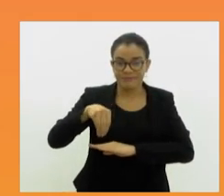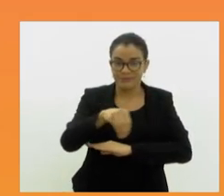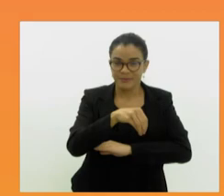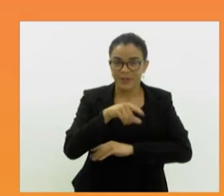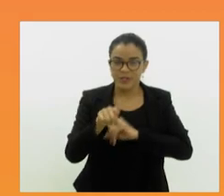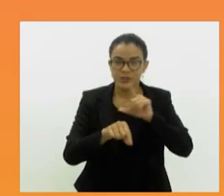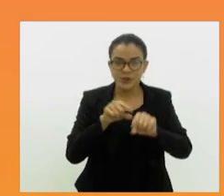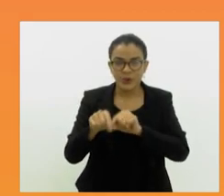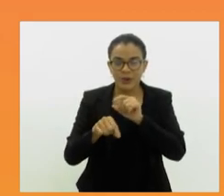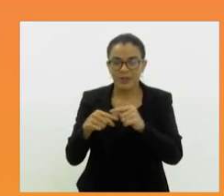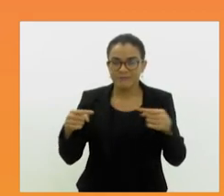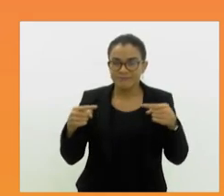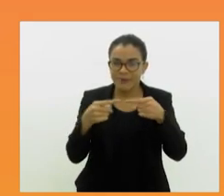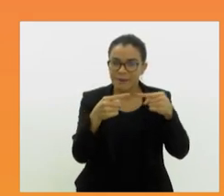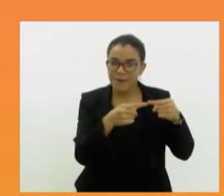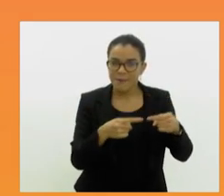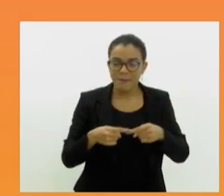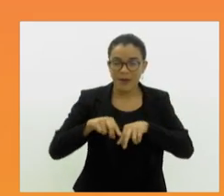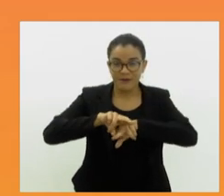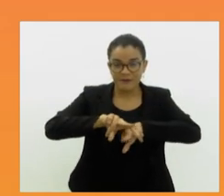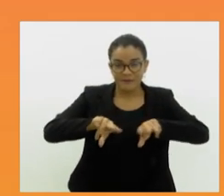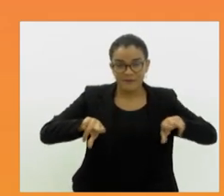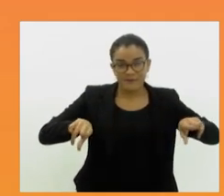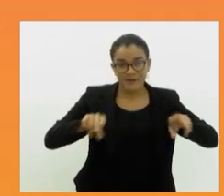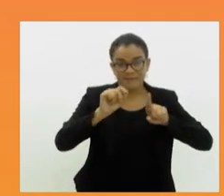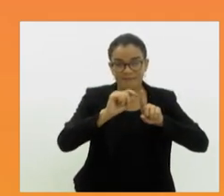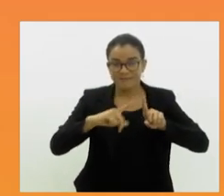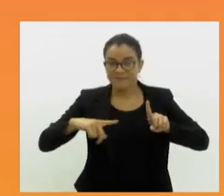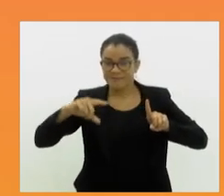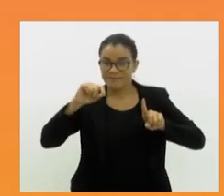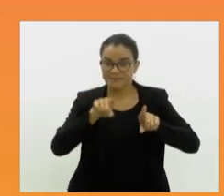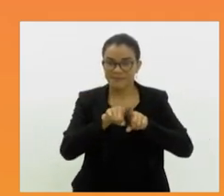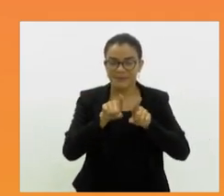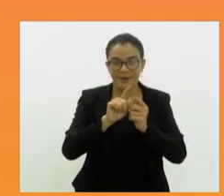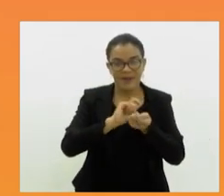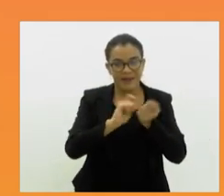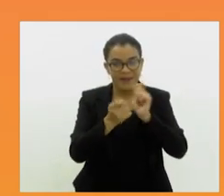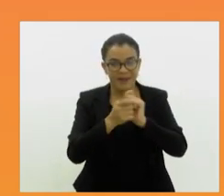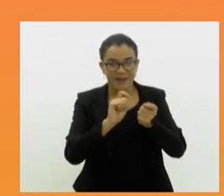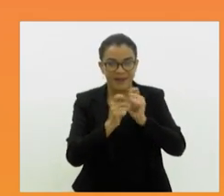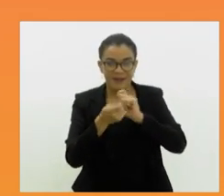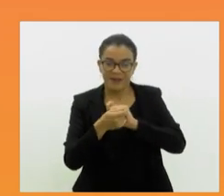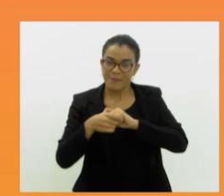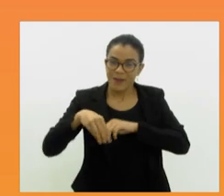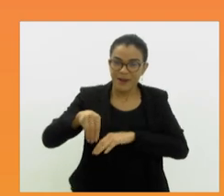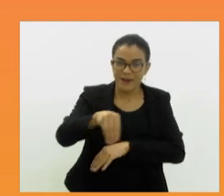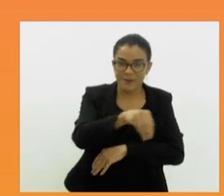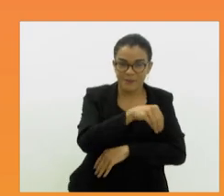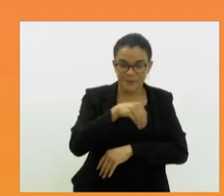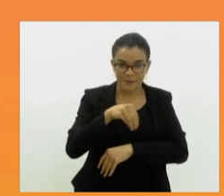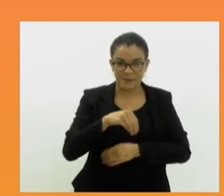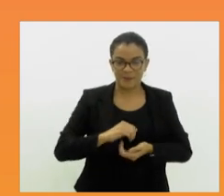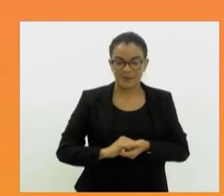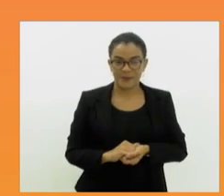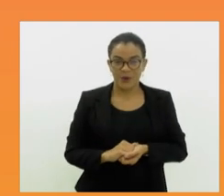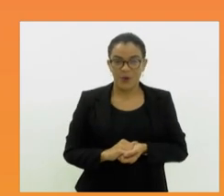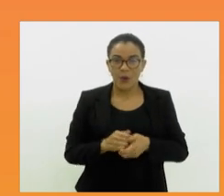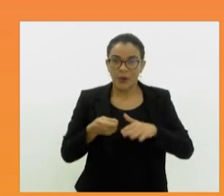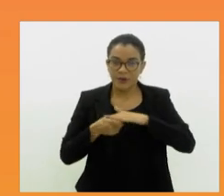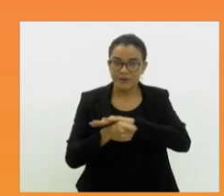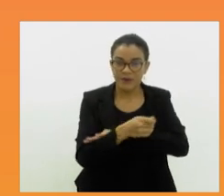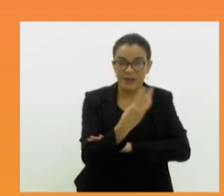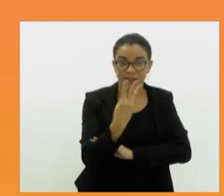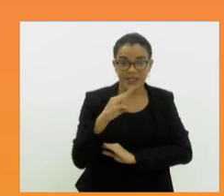escolher adequadamente as variedades de plantas e capins mais adaptáveis a cada solo, entre outros benefícios. O investimento